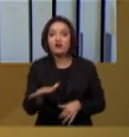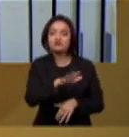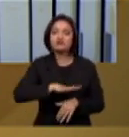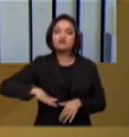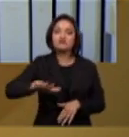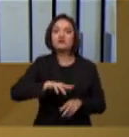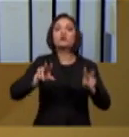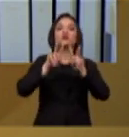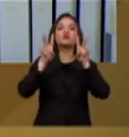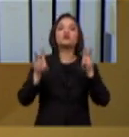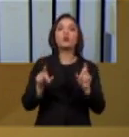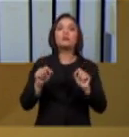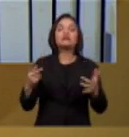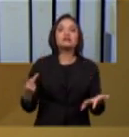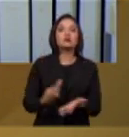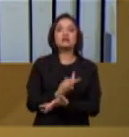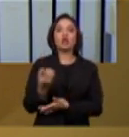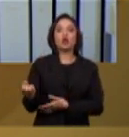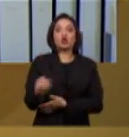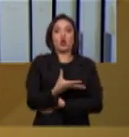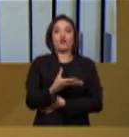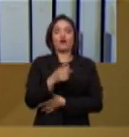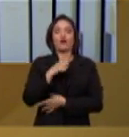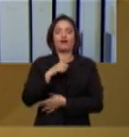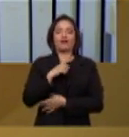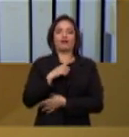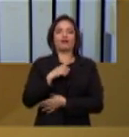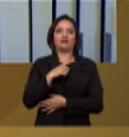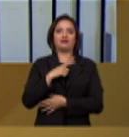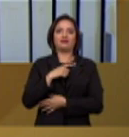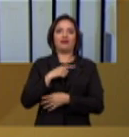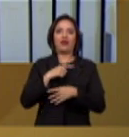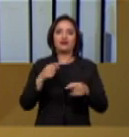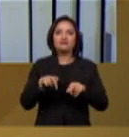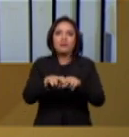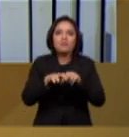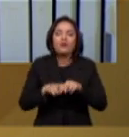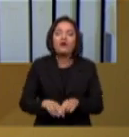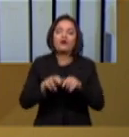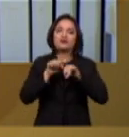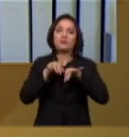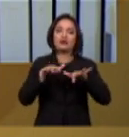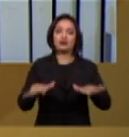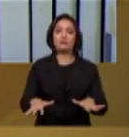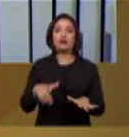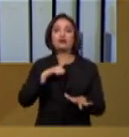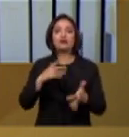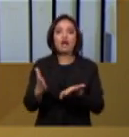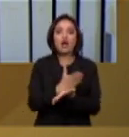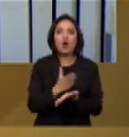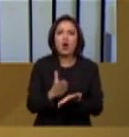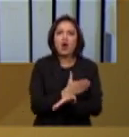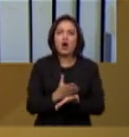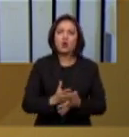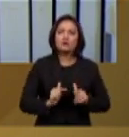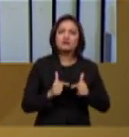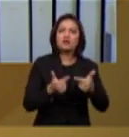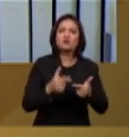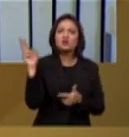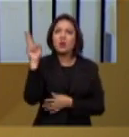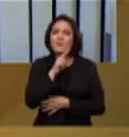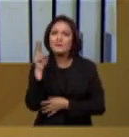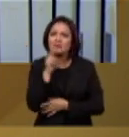situações extraordinárias surgidas com a pandemia. Validamos medidas emergenciais adotadas pelos